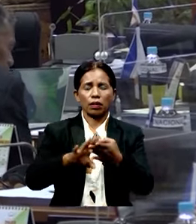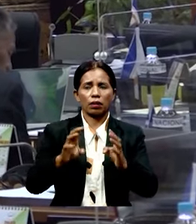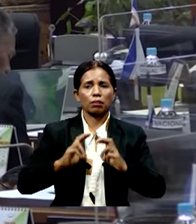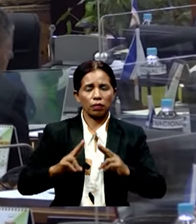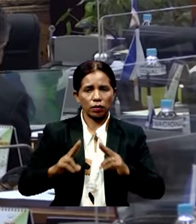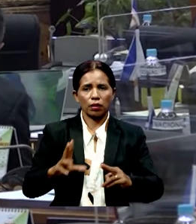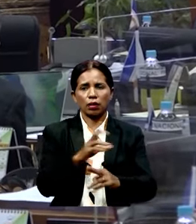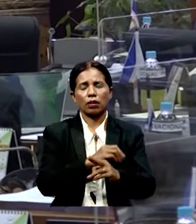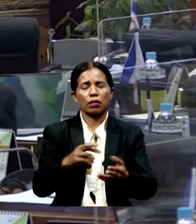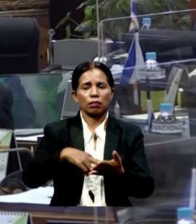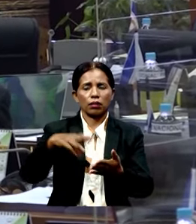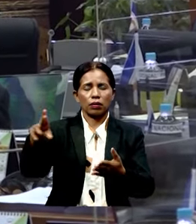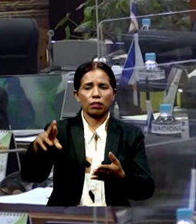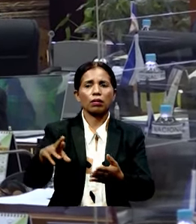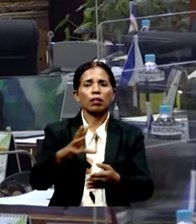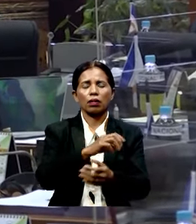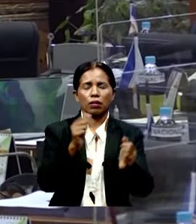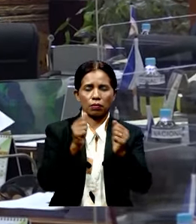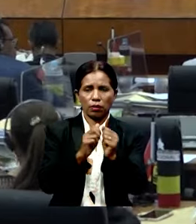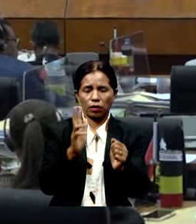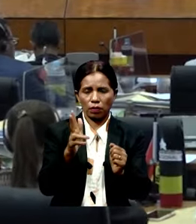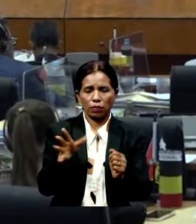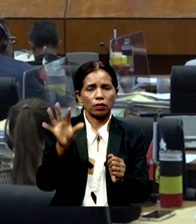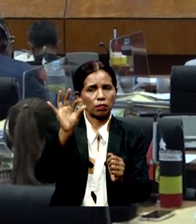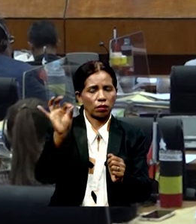refere, debe pasa ho votu a favor tolu resinsia